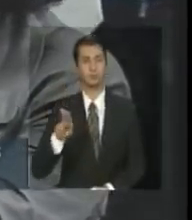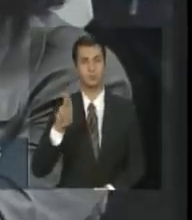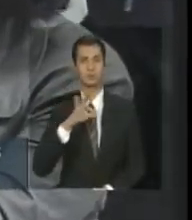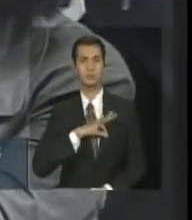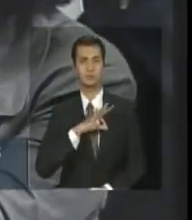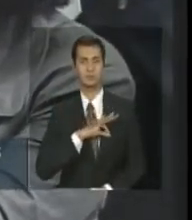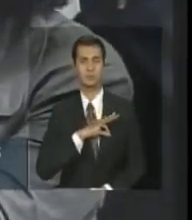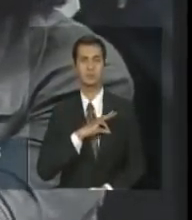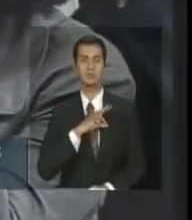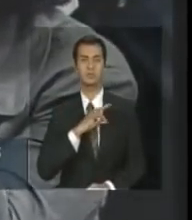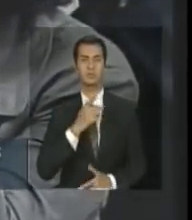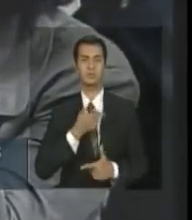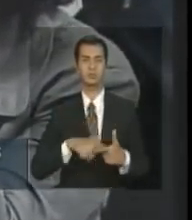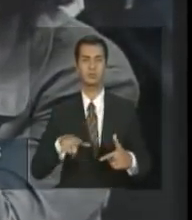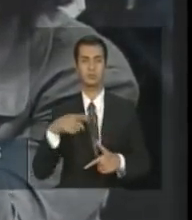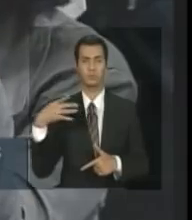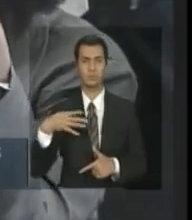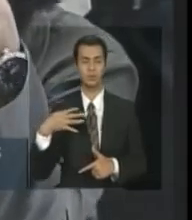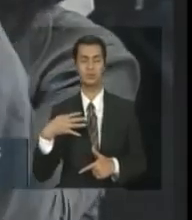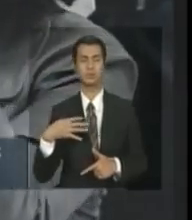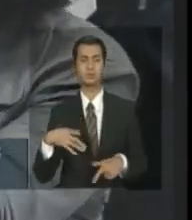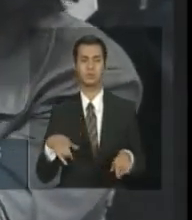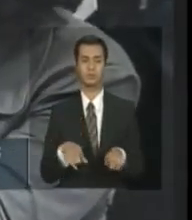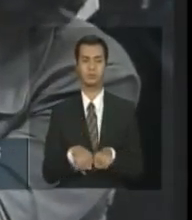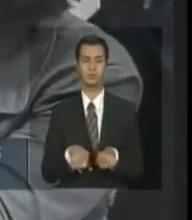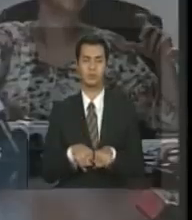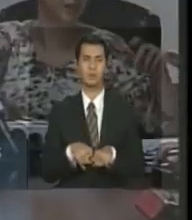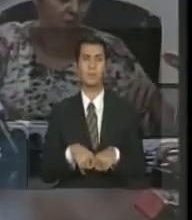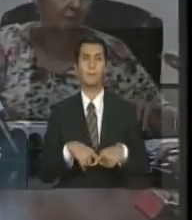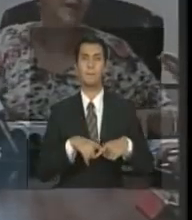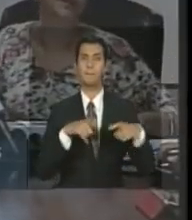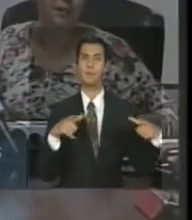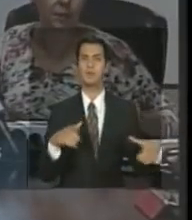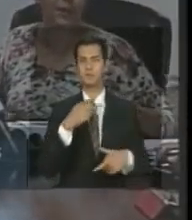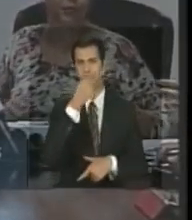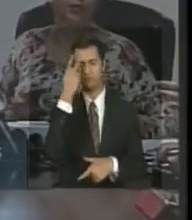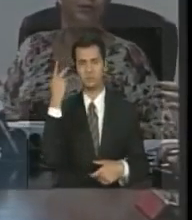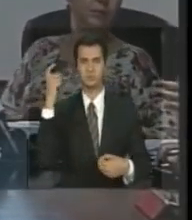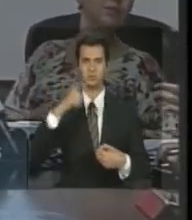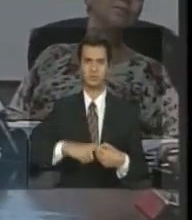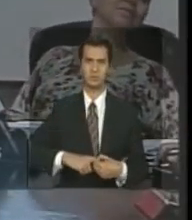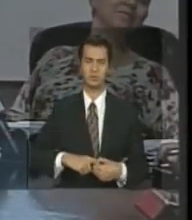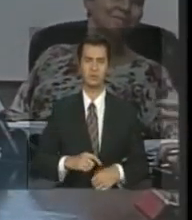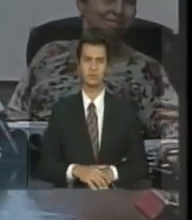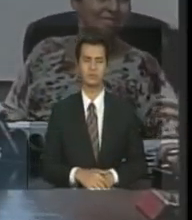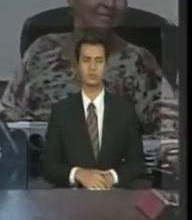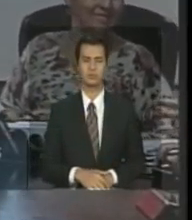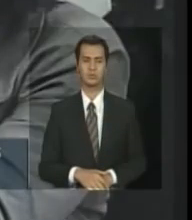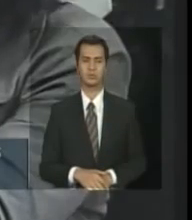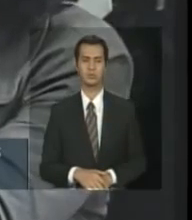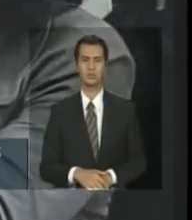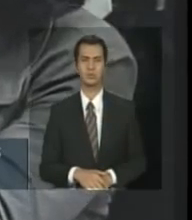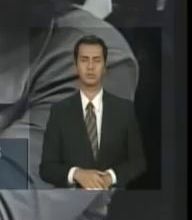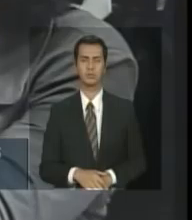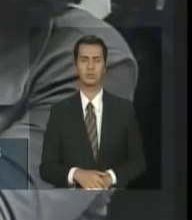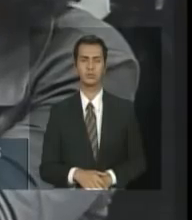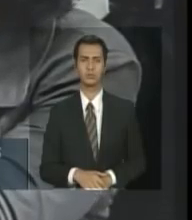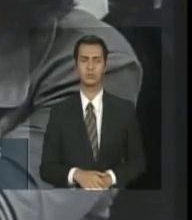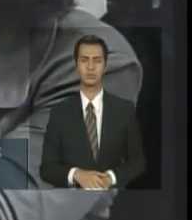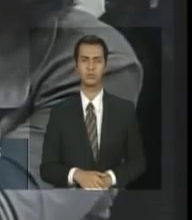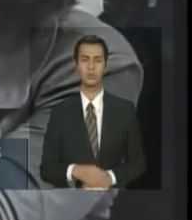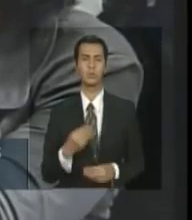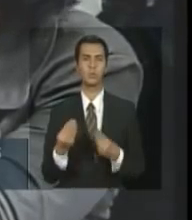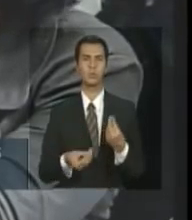do salário. Não é porque engloba mais gente, que ao longo porque da teve evolução... Porque ganho real, né? Aí, consequentemente, tem mais gente dentro. Agora,